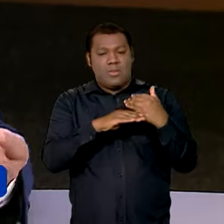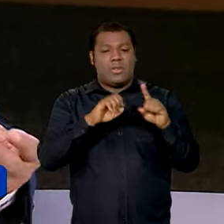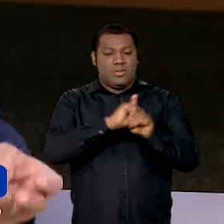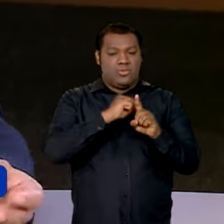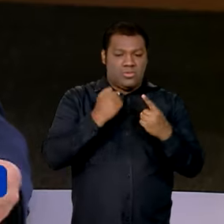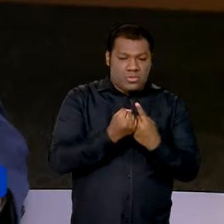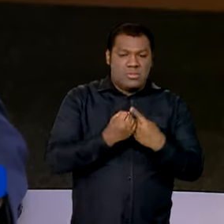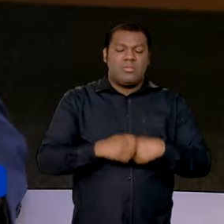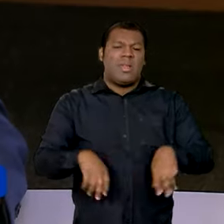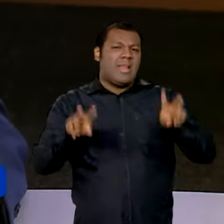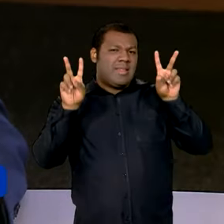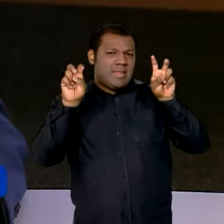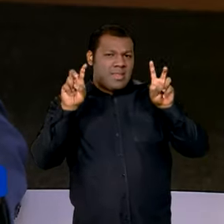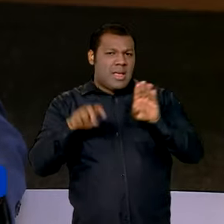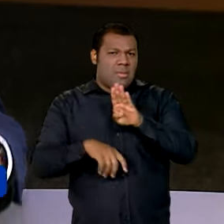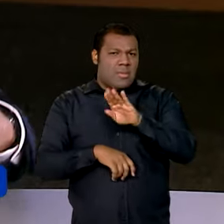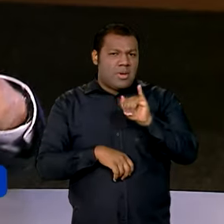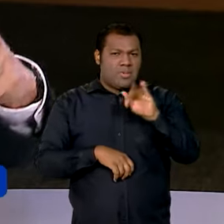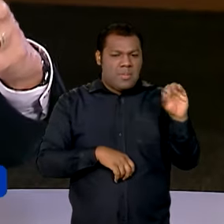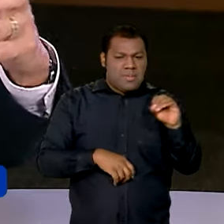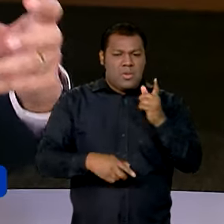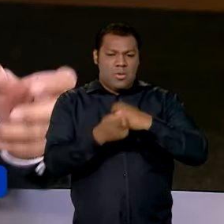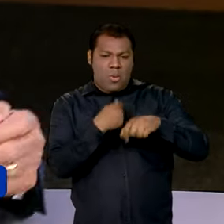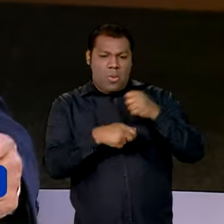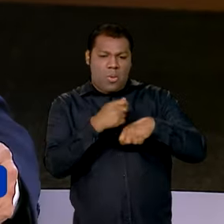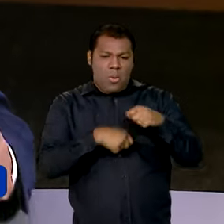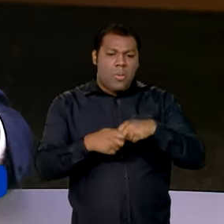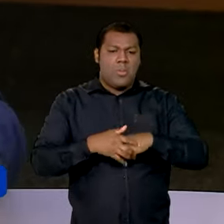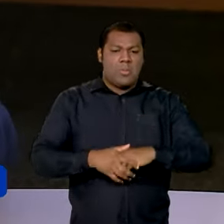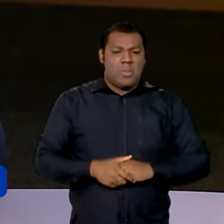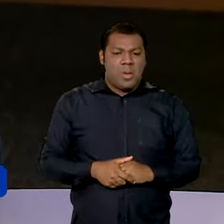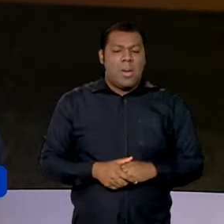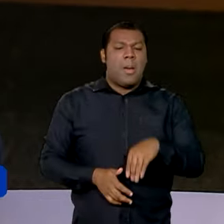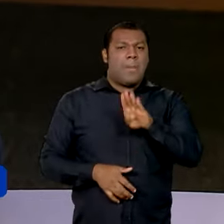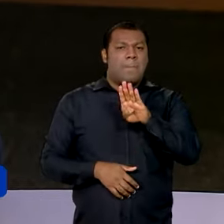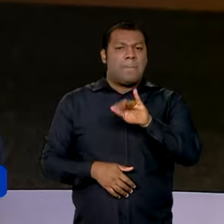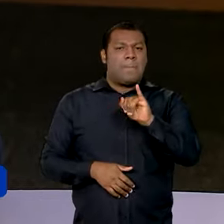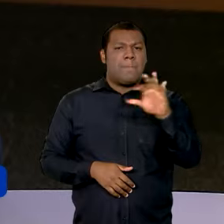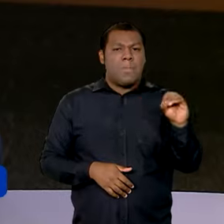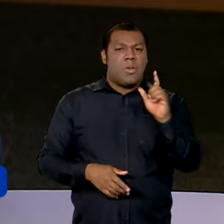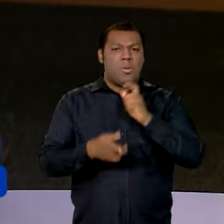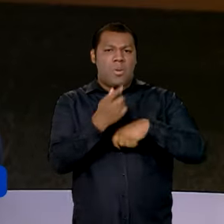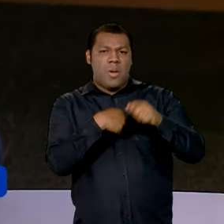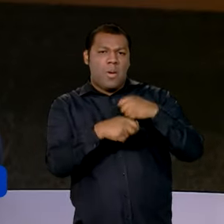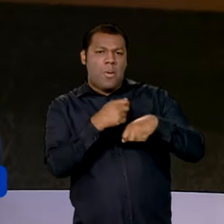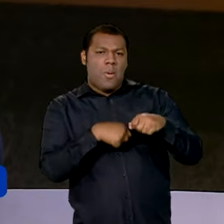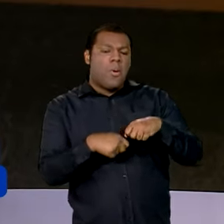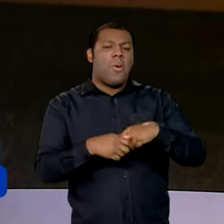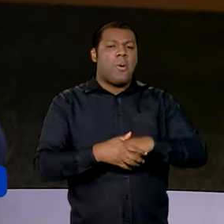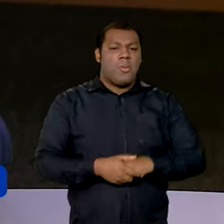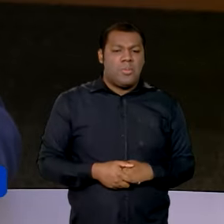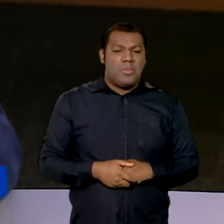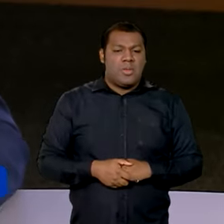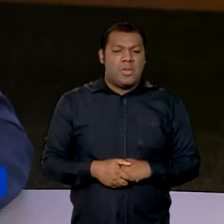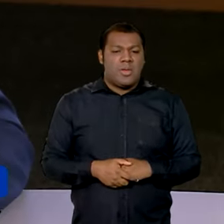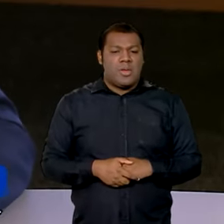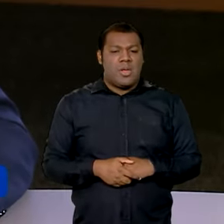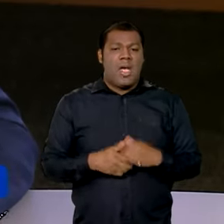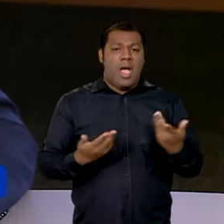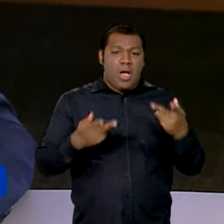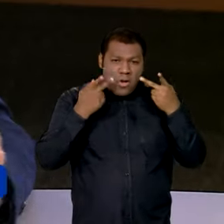falar o secretário falar o governador falar o presidente falar e quando a gente visita os Fundos constitucionais ou fundo de